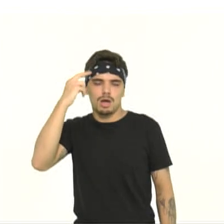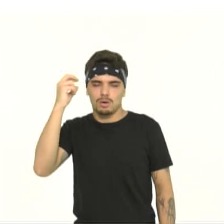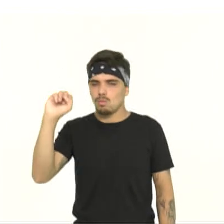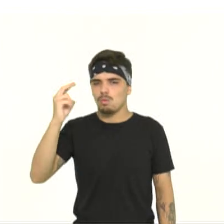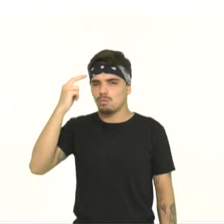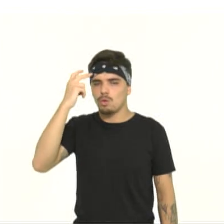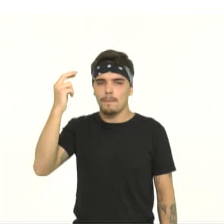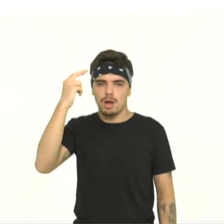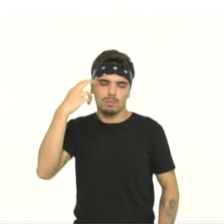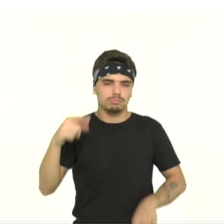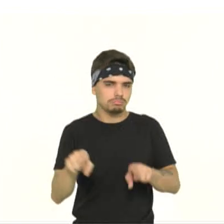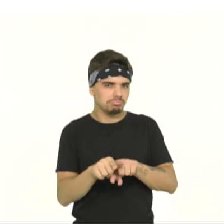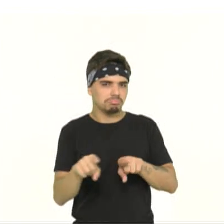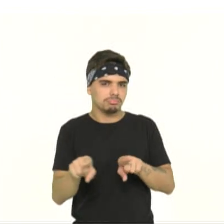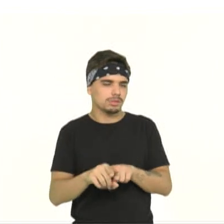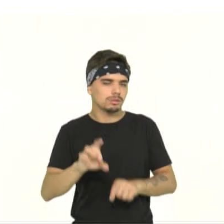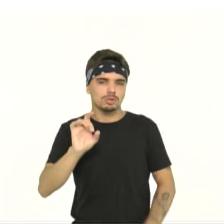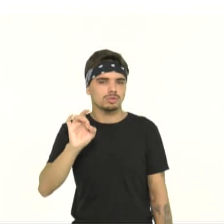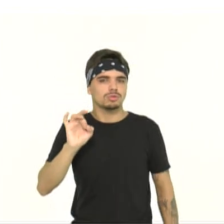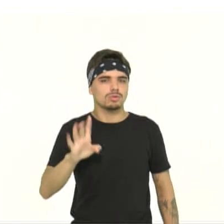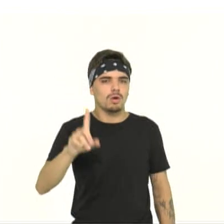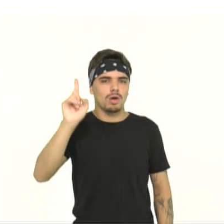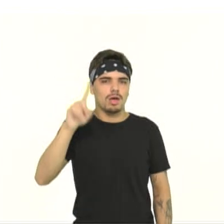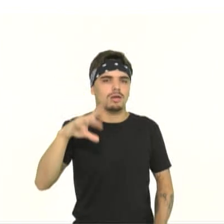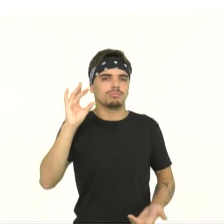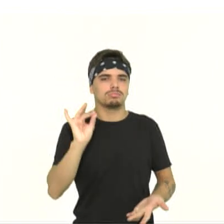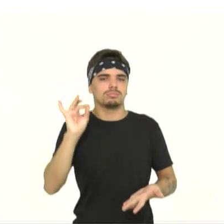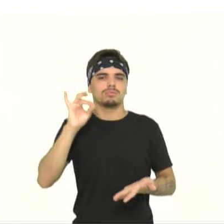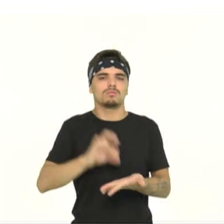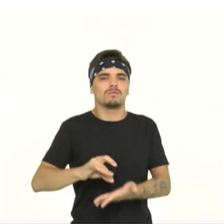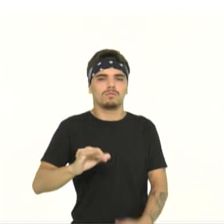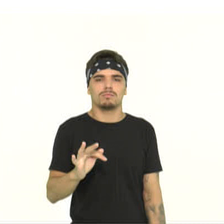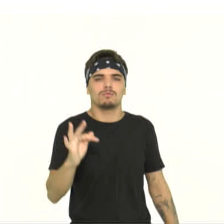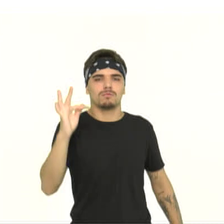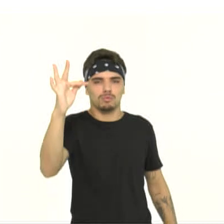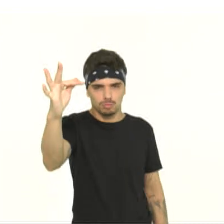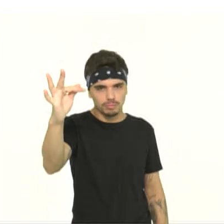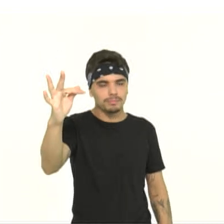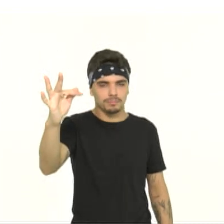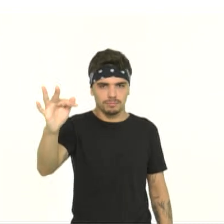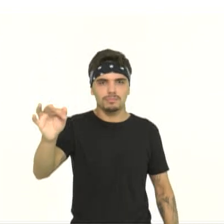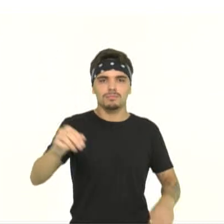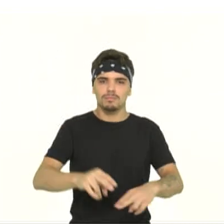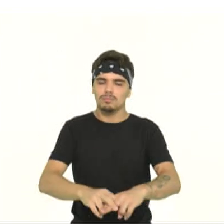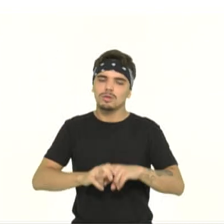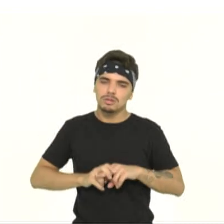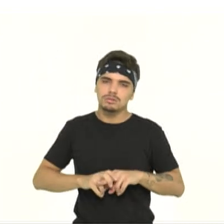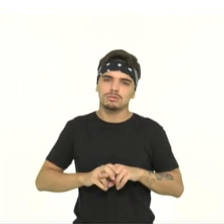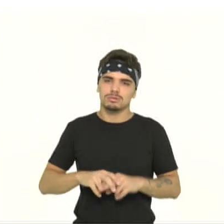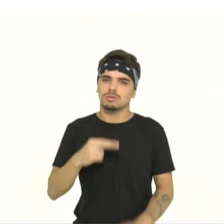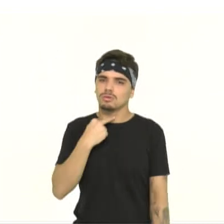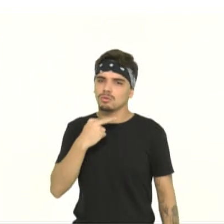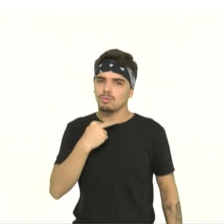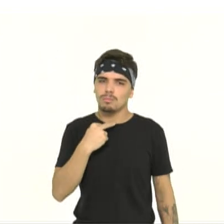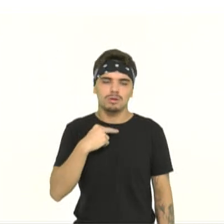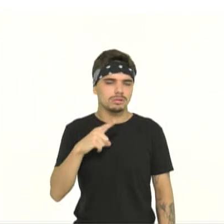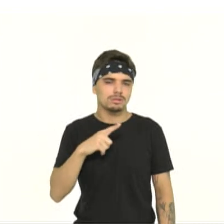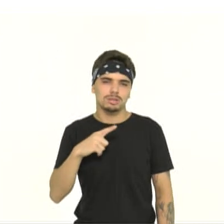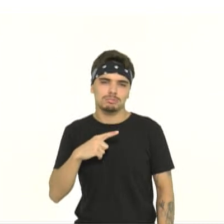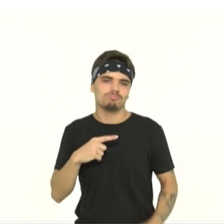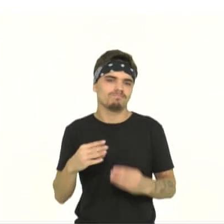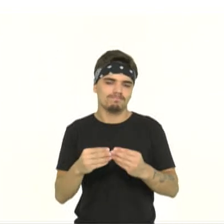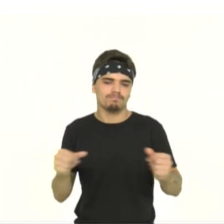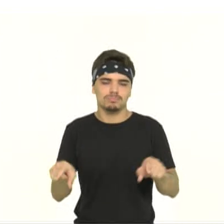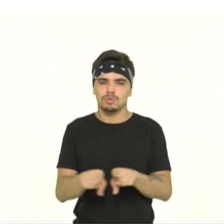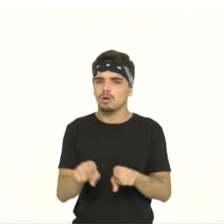normais, né, aquilo que só pode ser confirmado no futuro e que, portanto, não pode ser refutado. Por